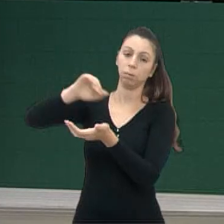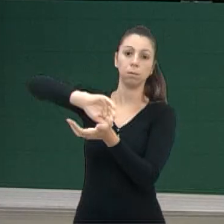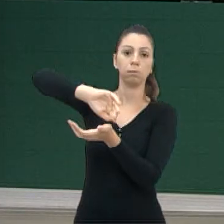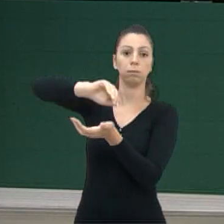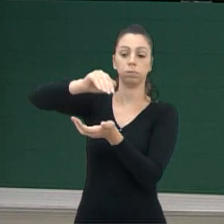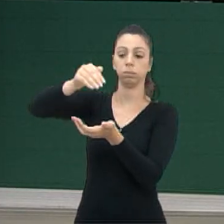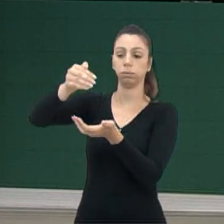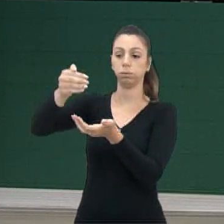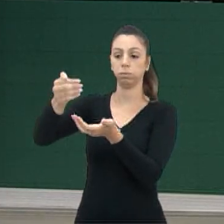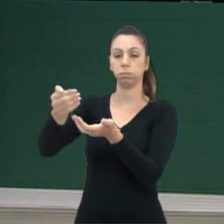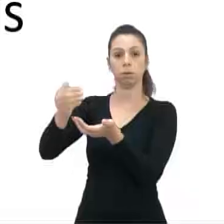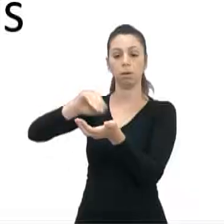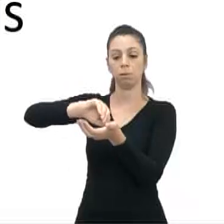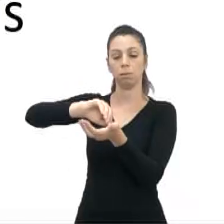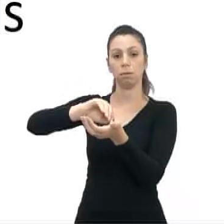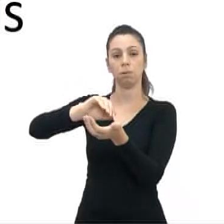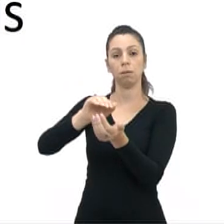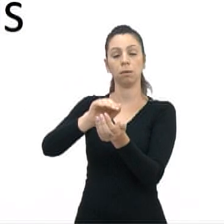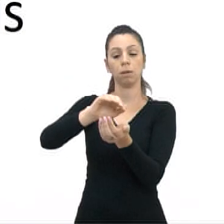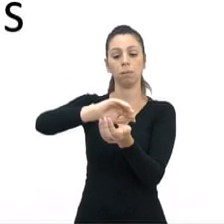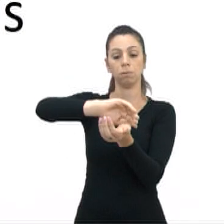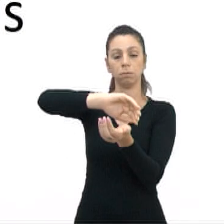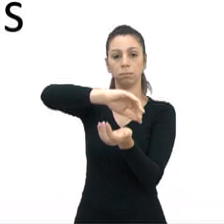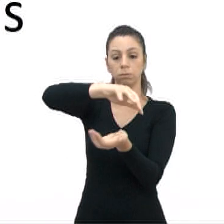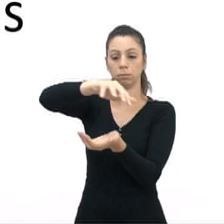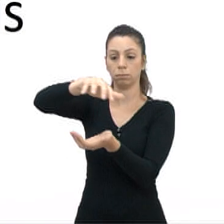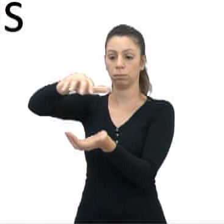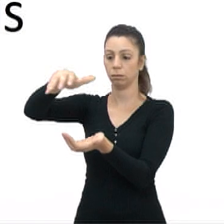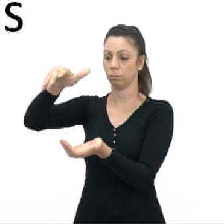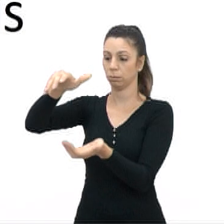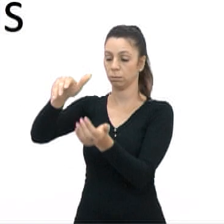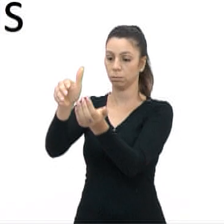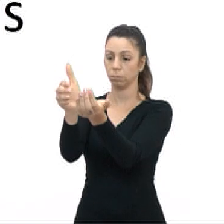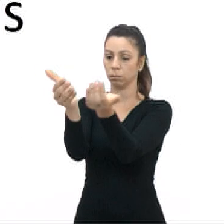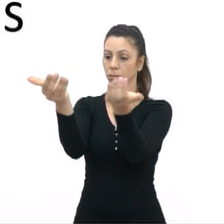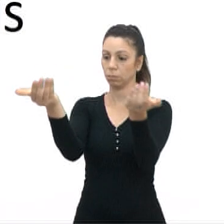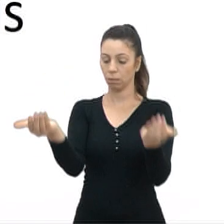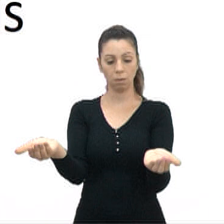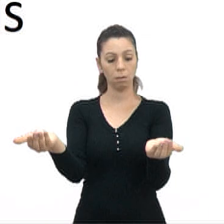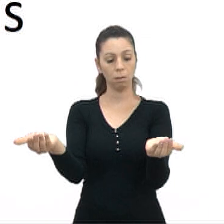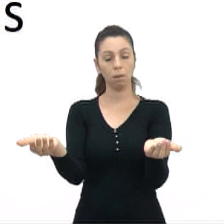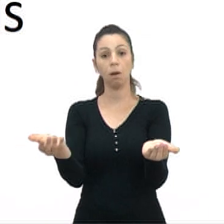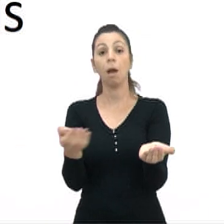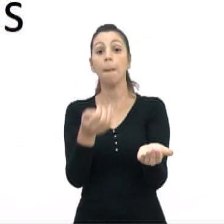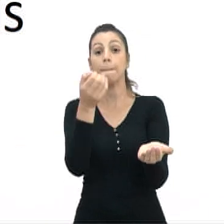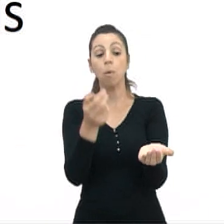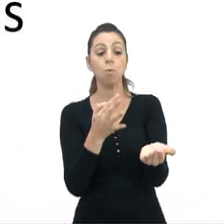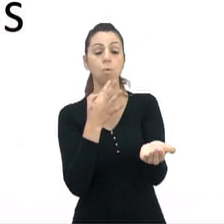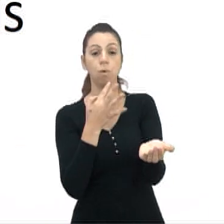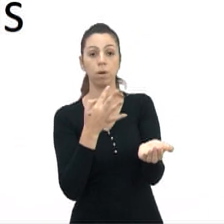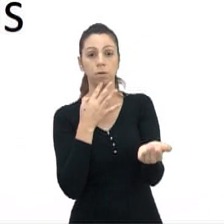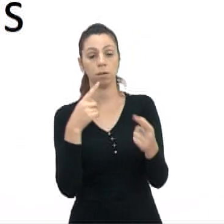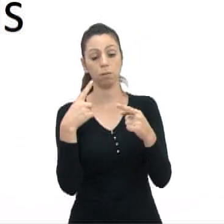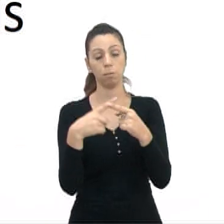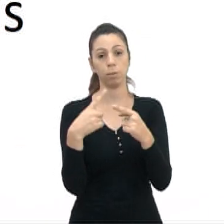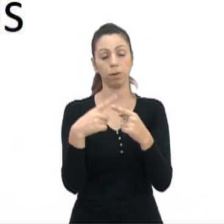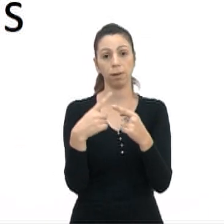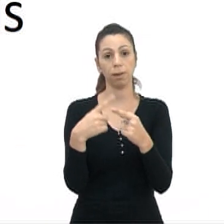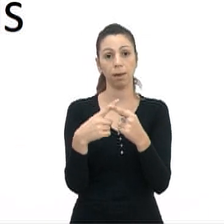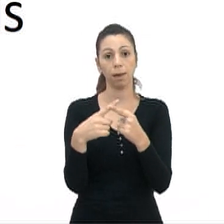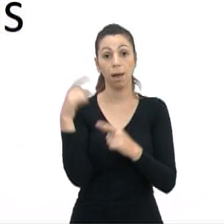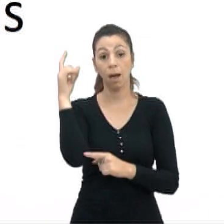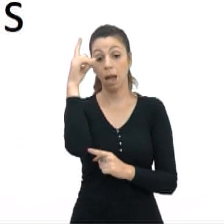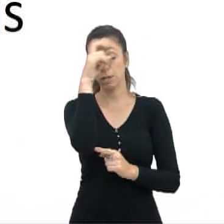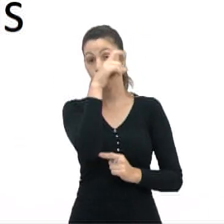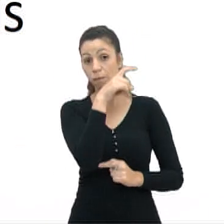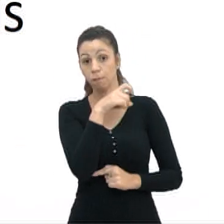Terra. O interior da Terra ainda é pouco conhecido, devido às dificuldades em alcançar